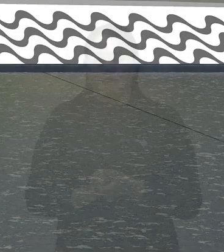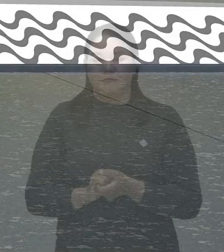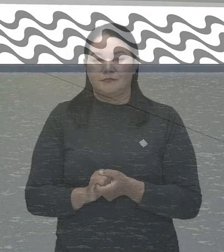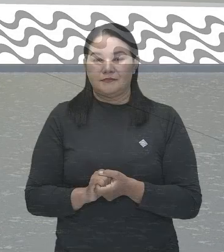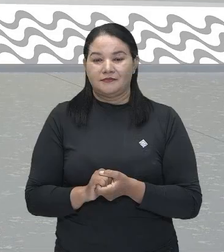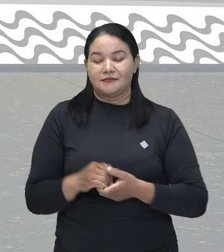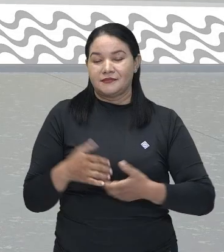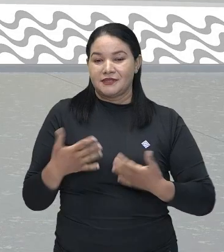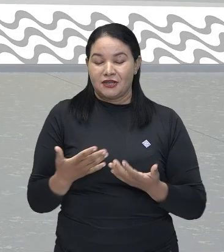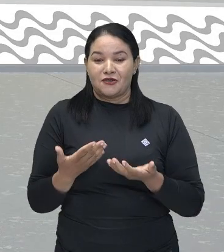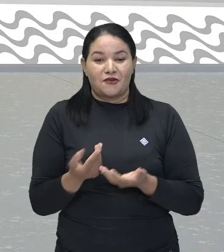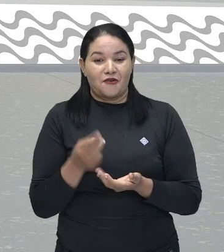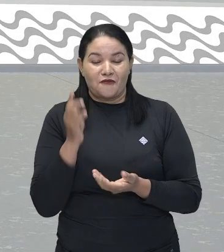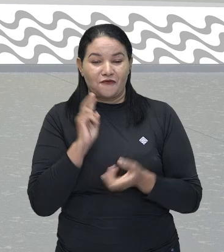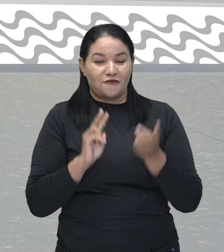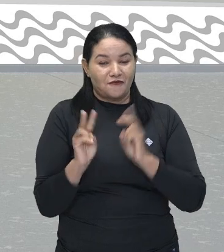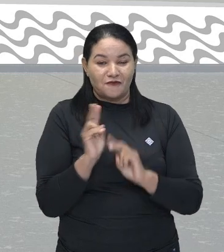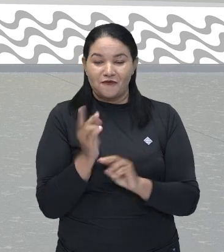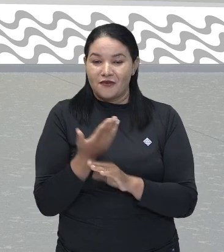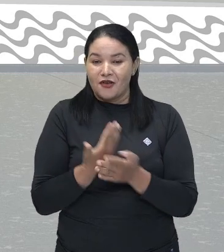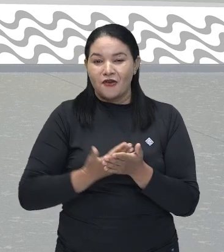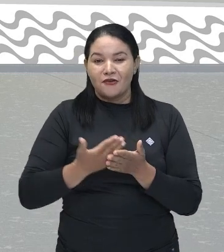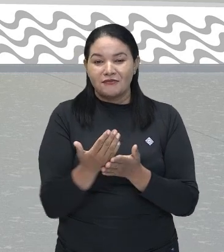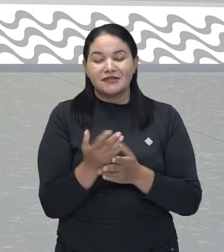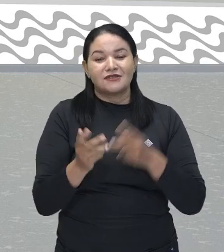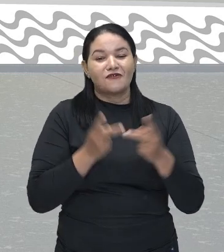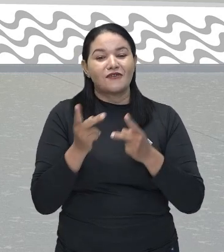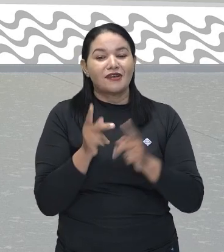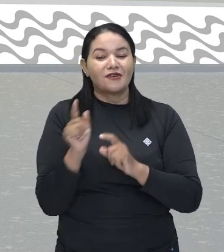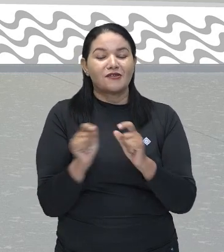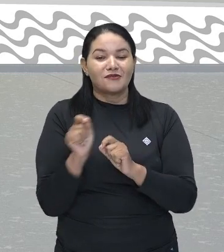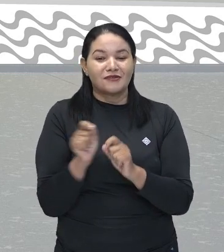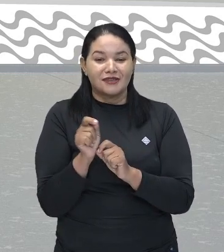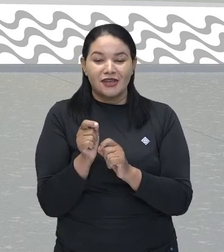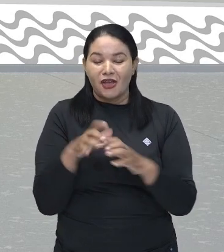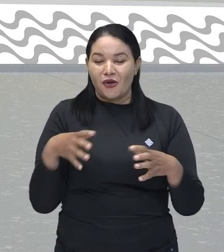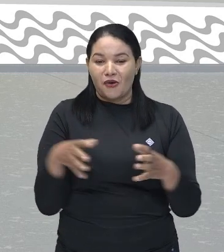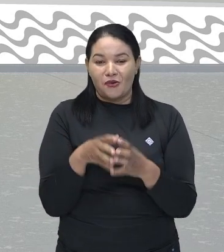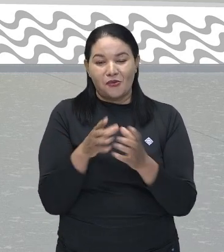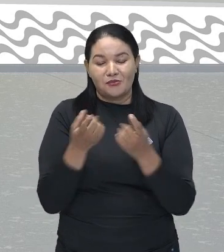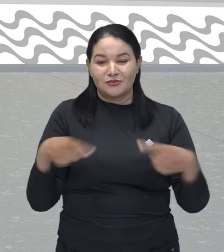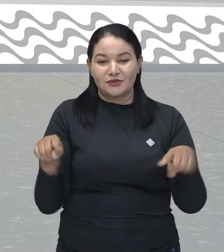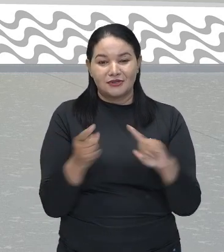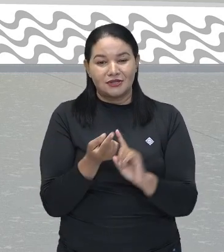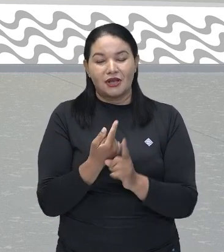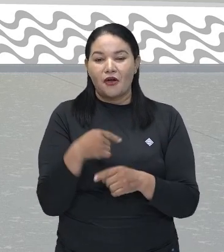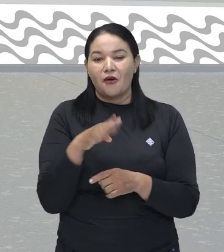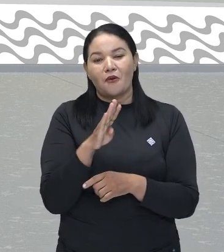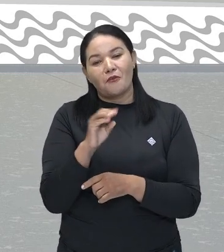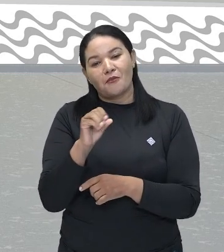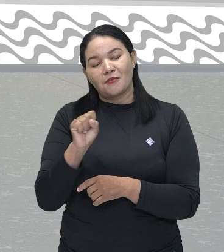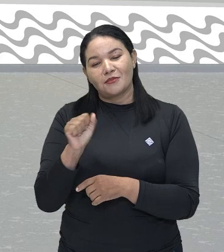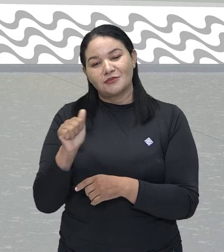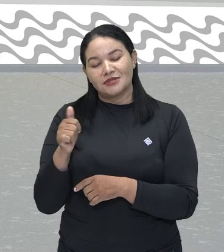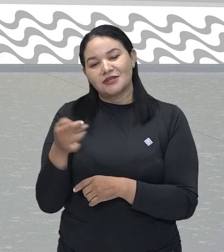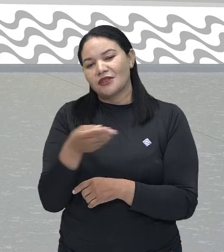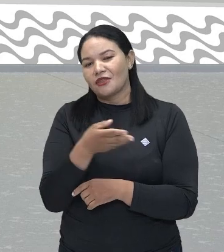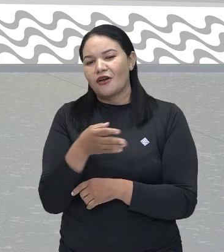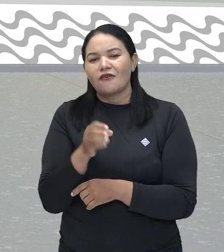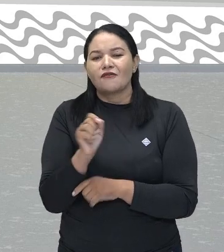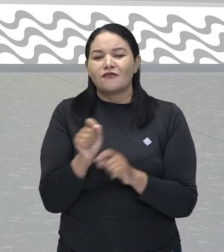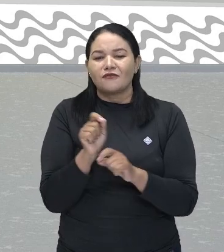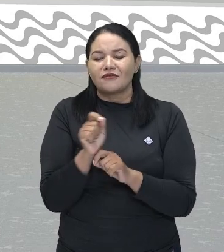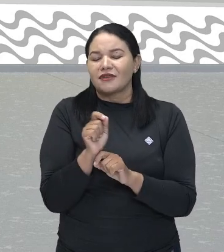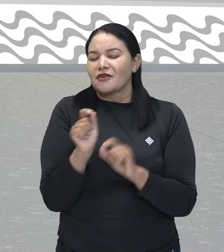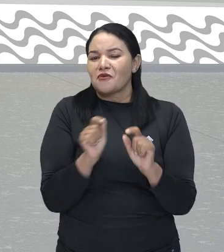E a gente vai começar falando sobre a Bossa Nova. O que foi a Bossa Nova?